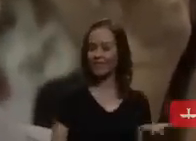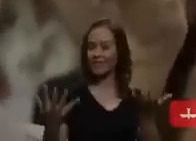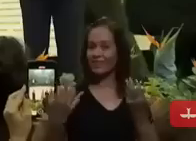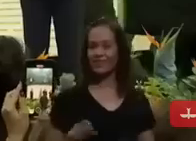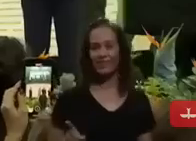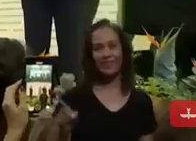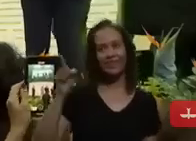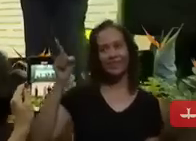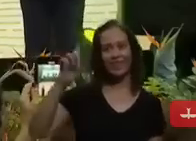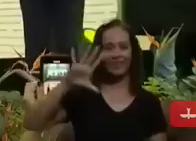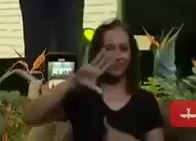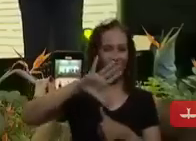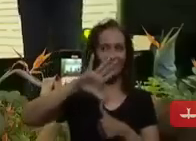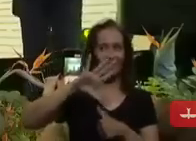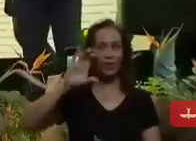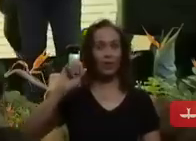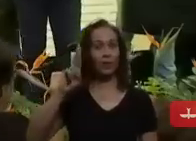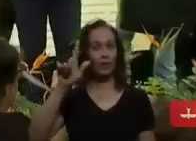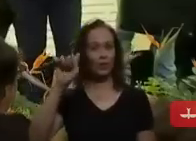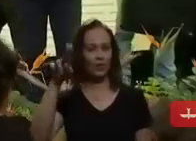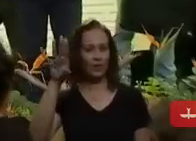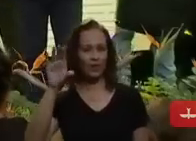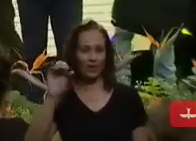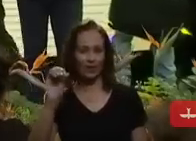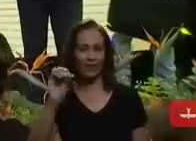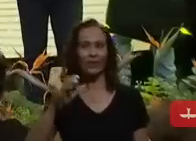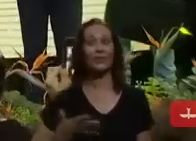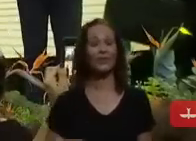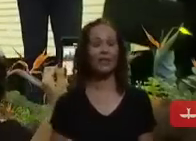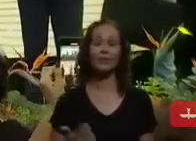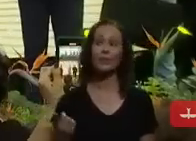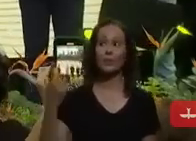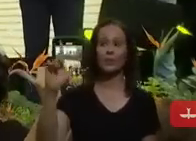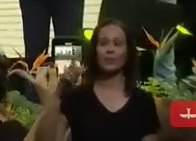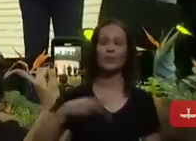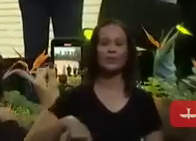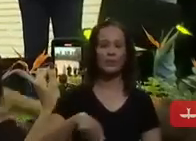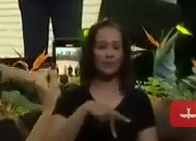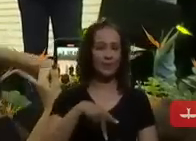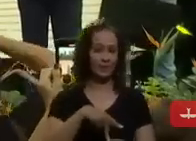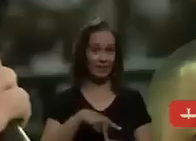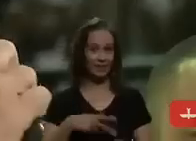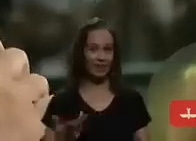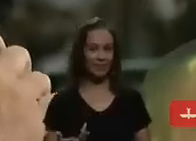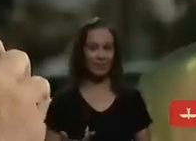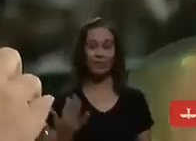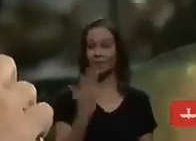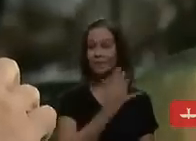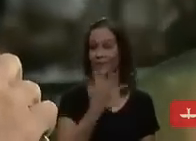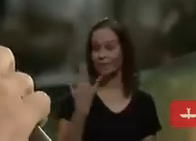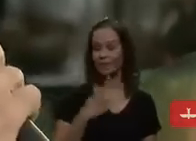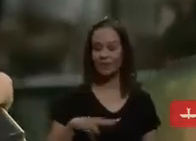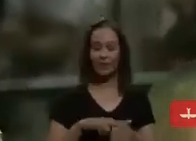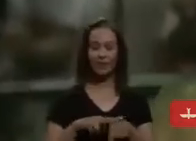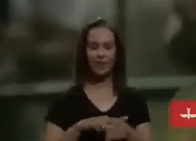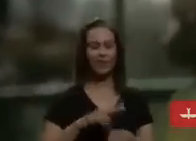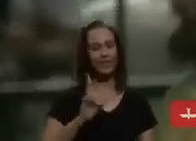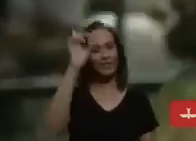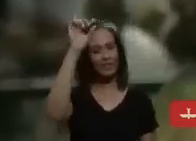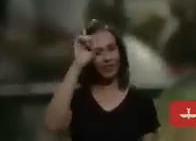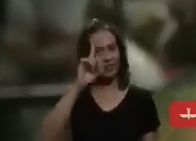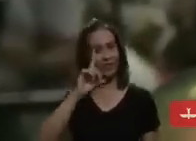Orlando. Algo fantástico, em outro país, as cores verde e amarela se fizeram